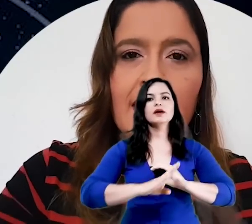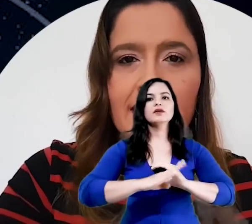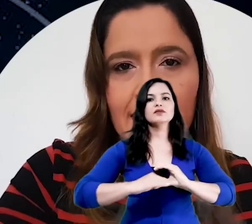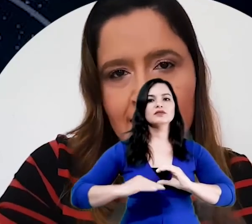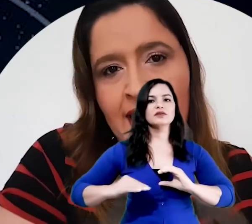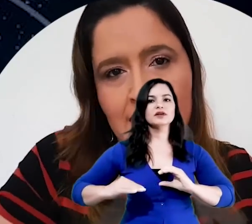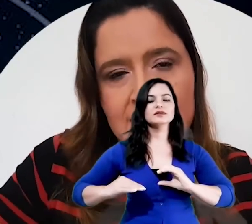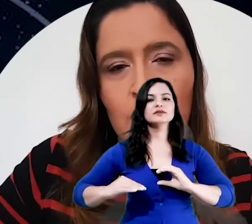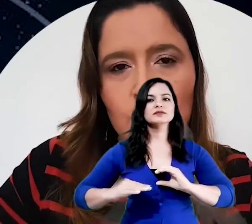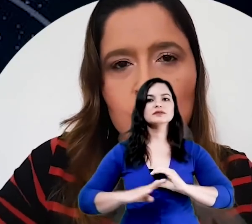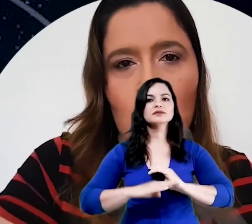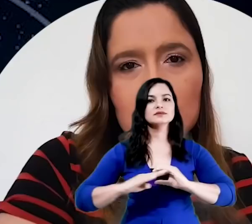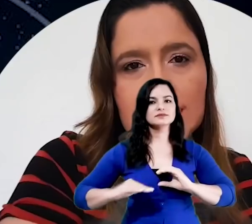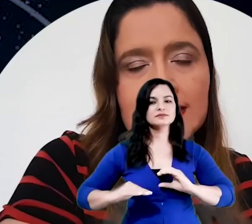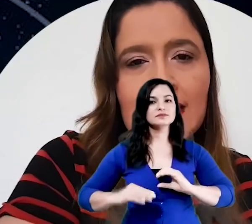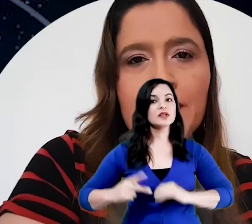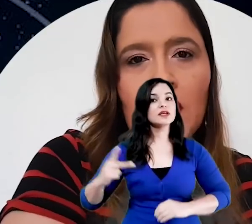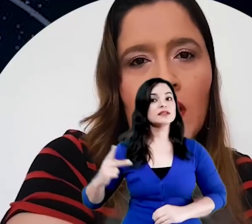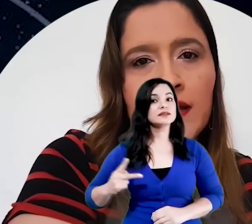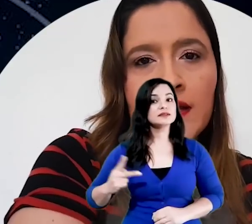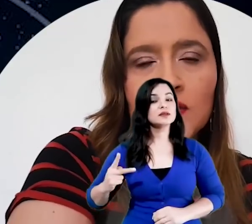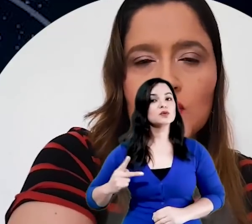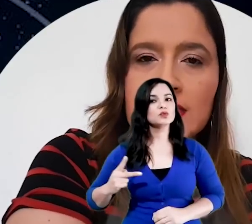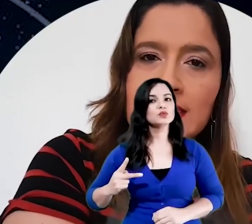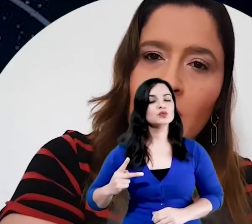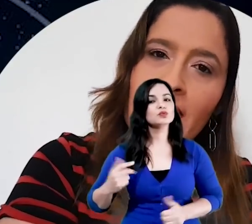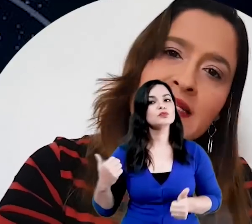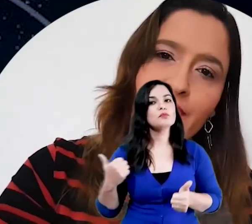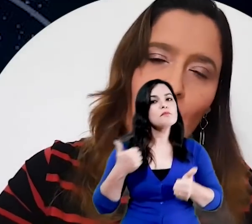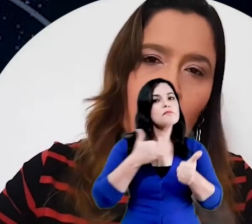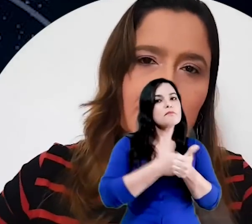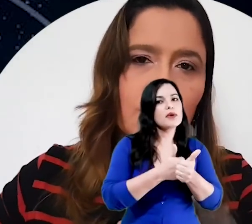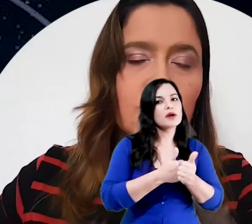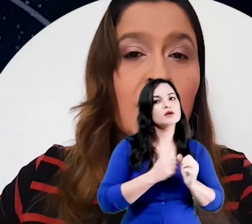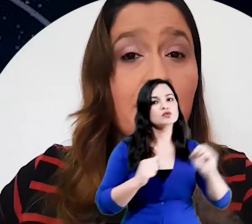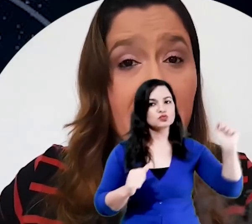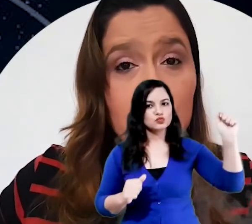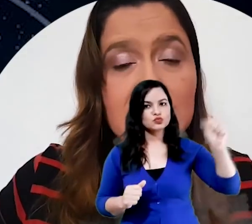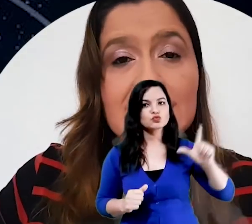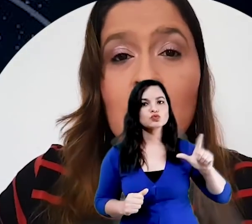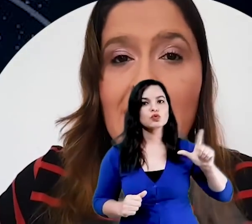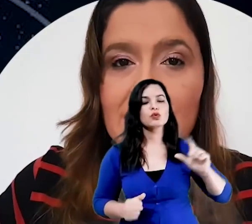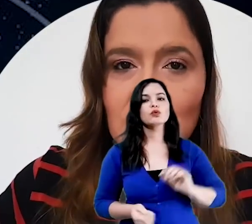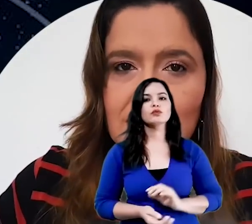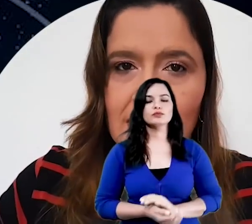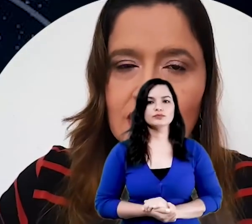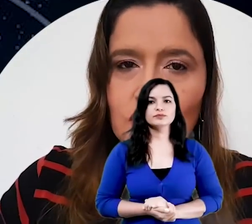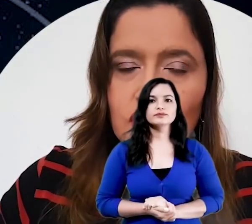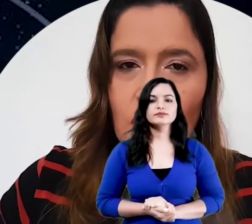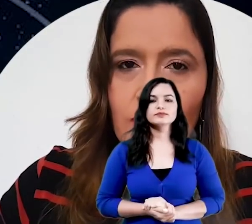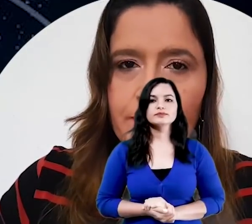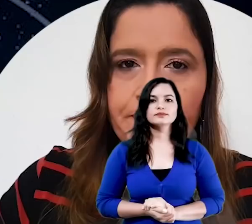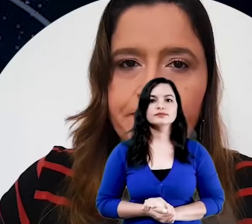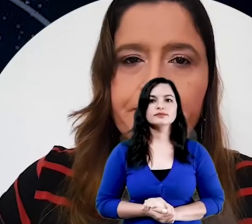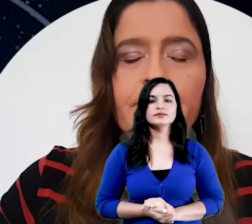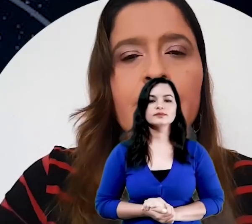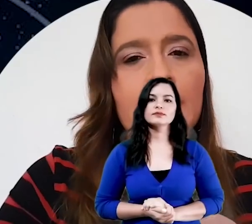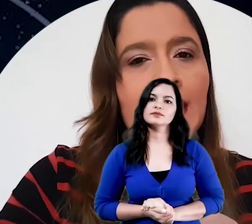planeta em relação ao Sol. A gente sempre olha dos que estão mais próximos para os que estão mais distantes do